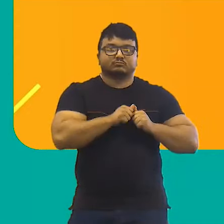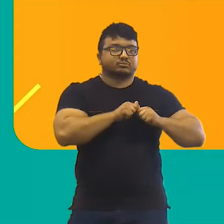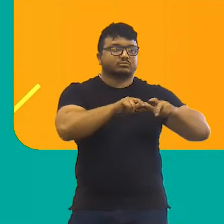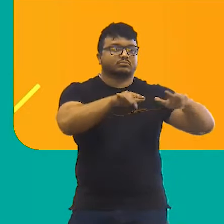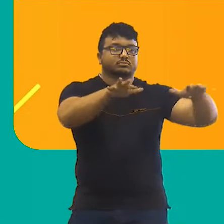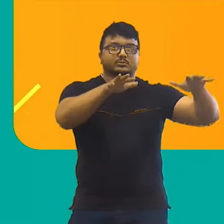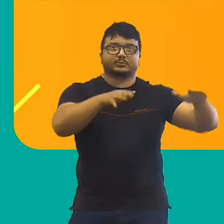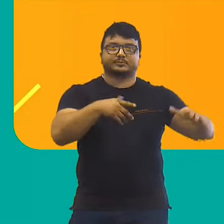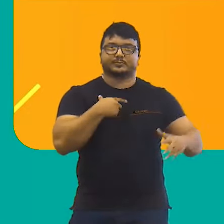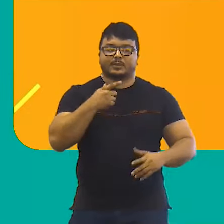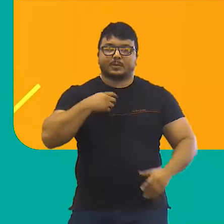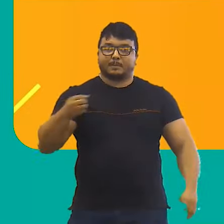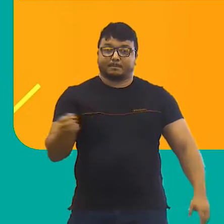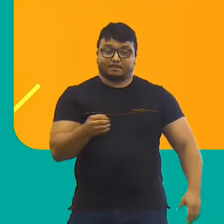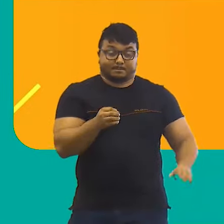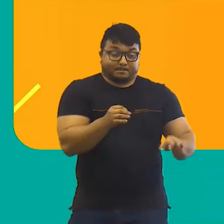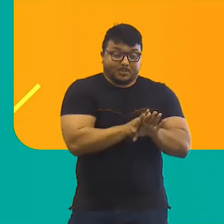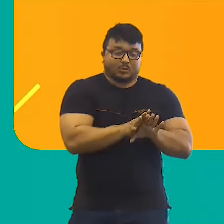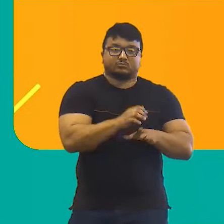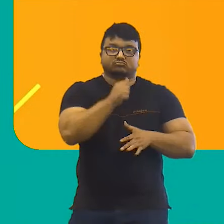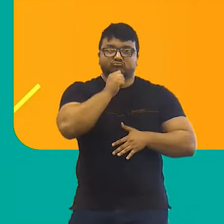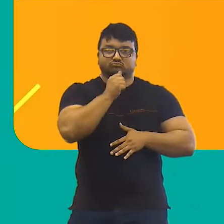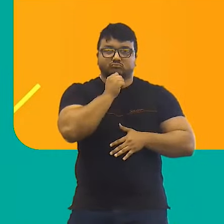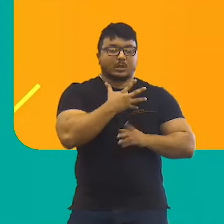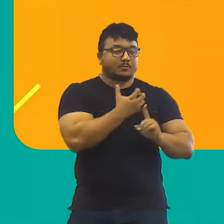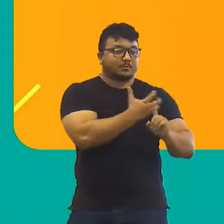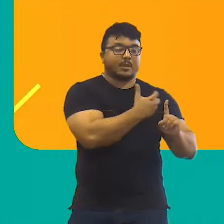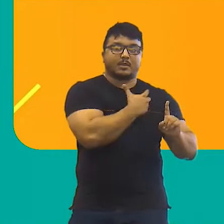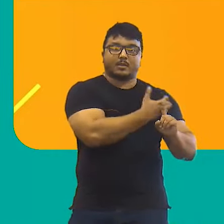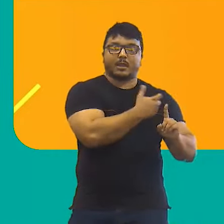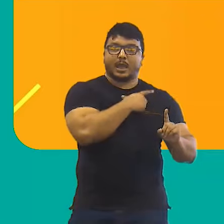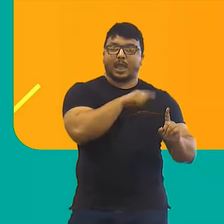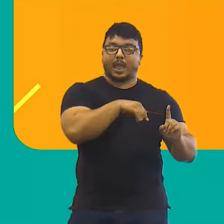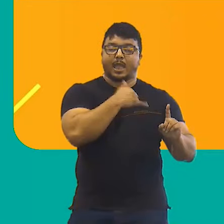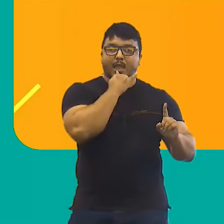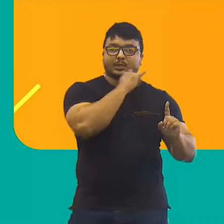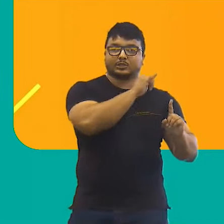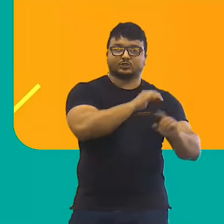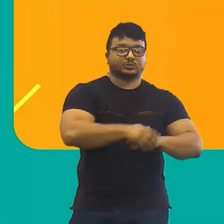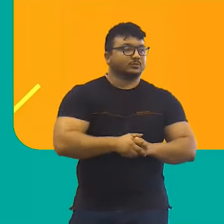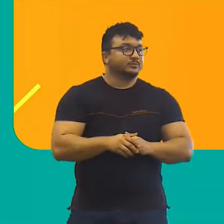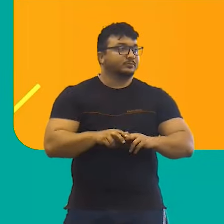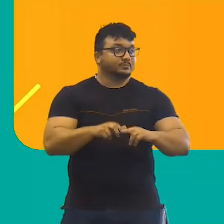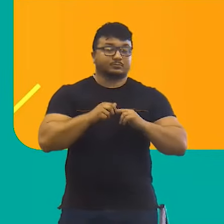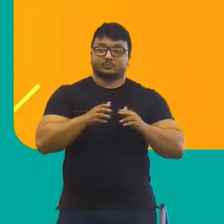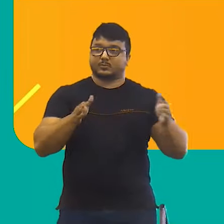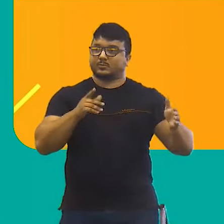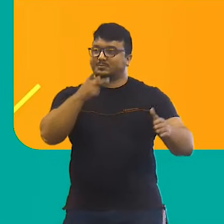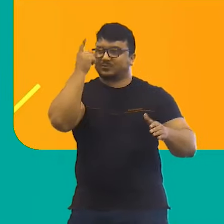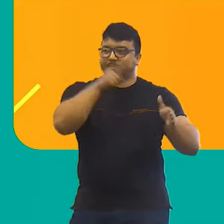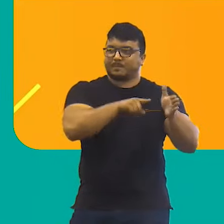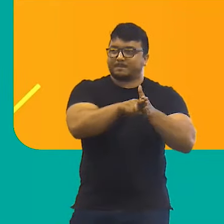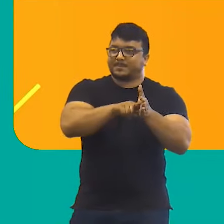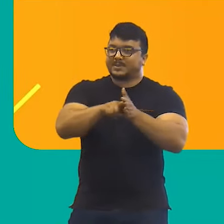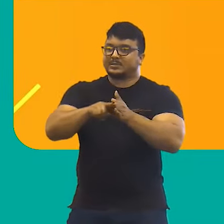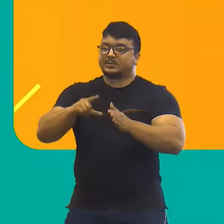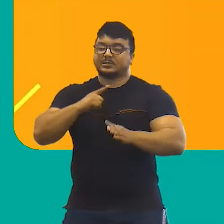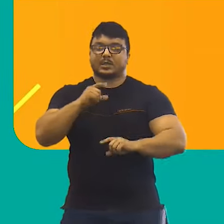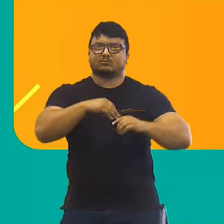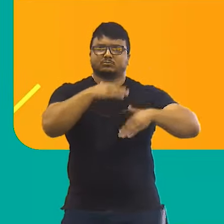imediatamente métodos práticos de transmissão de energia elétrica sem fio. Desde então, os pesquisadores